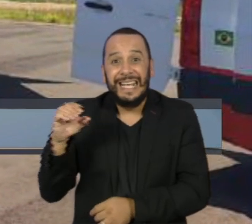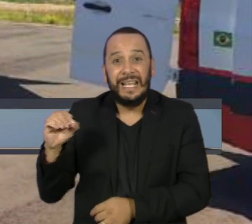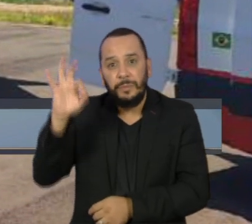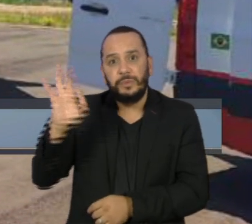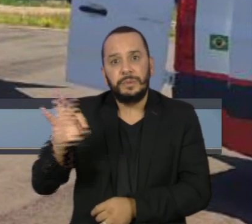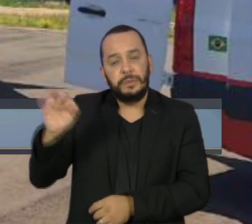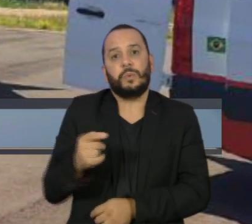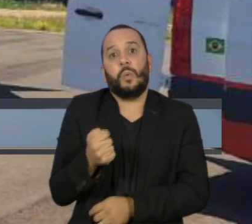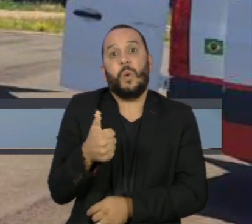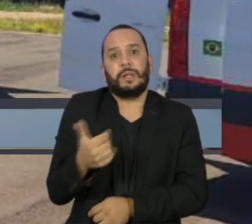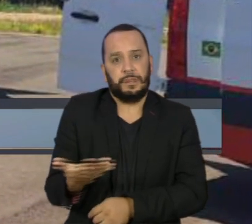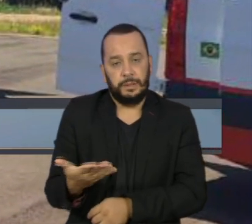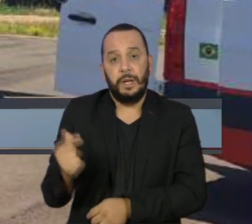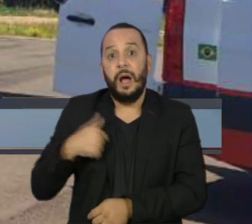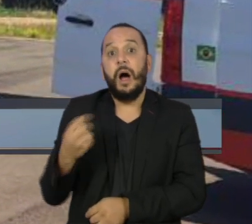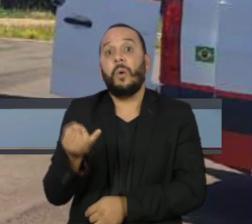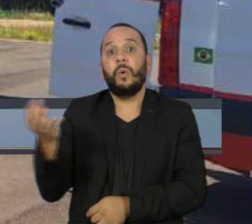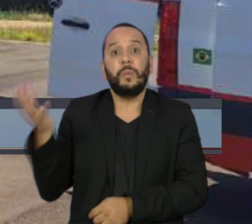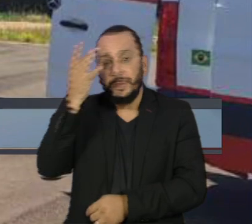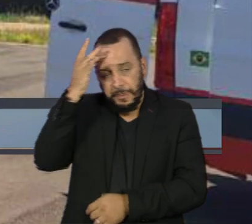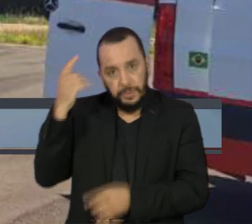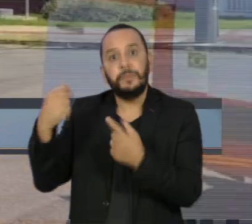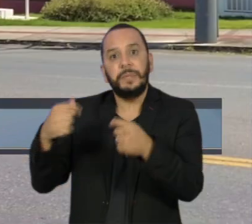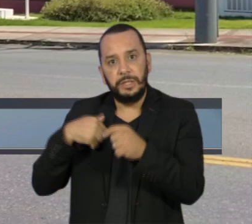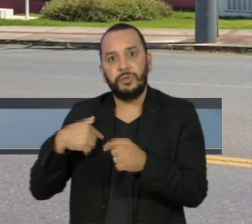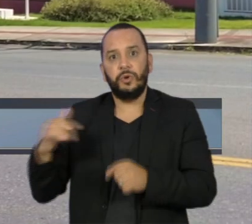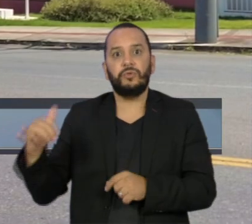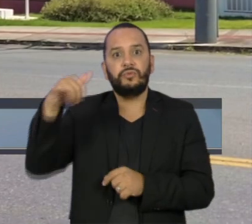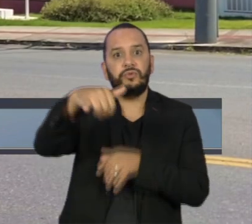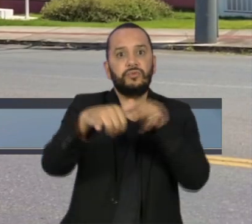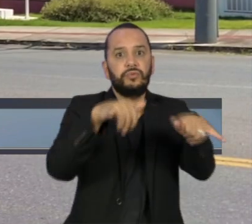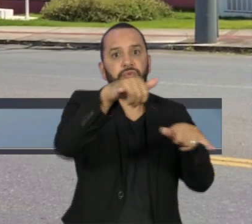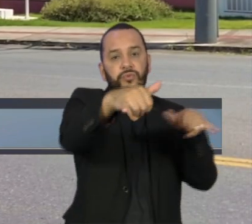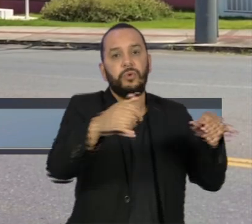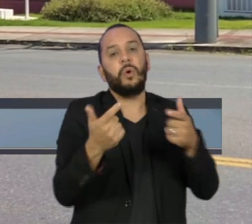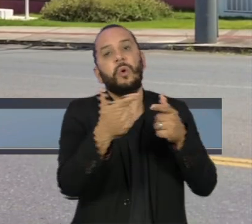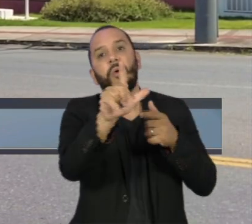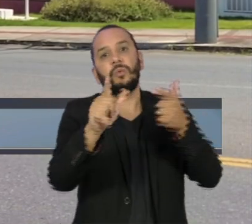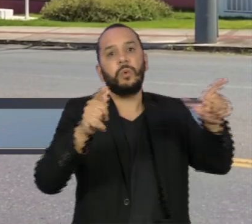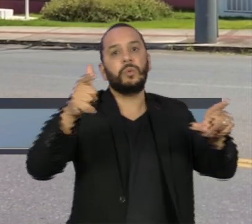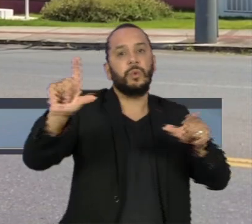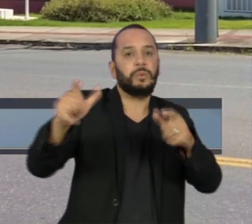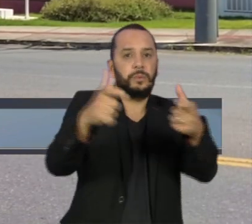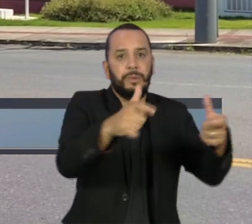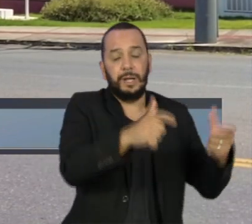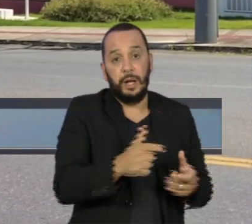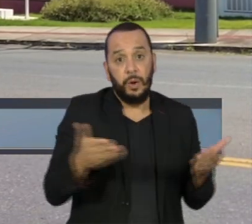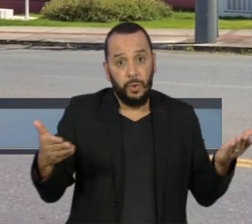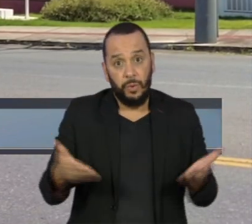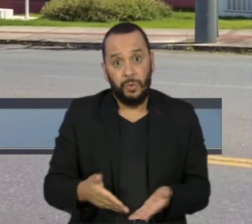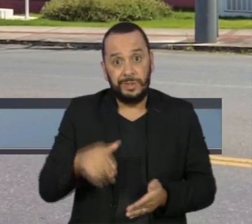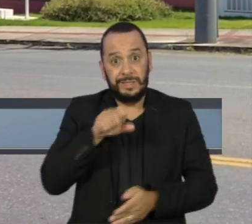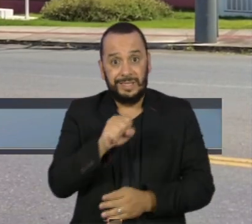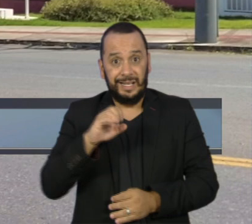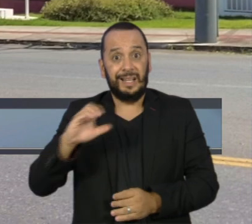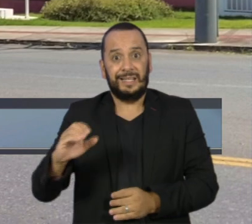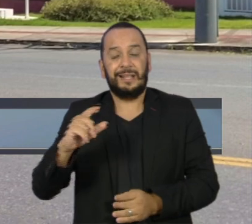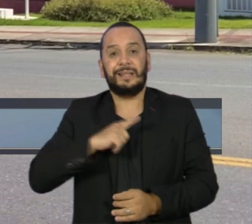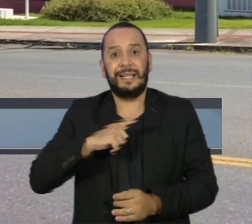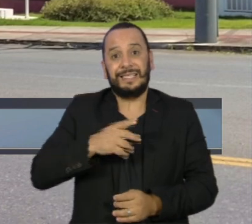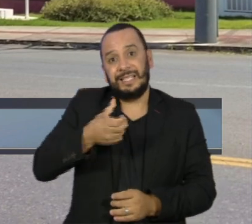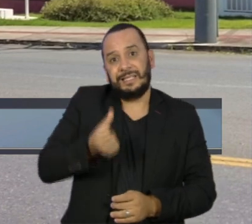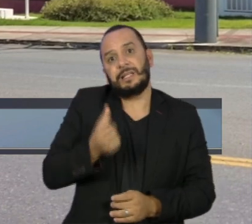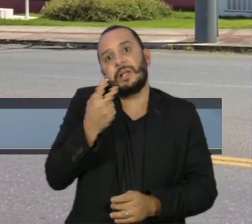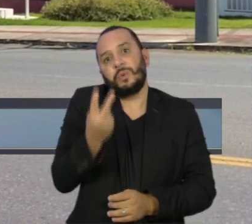de ocupação e alguns pacientes tiveram que ser transferidos atualmente e Santa Catarina tem sessenta e dois por cento de ocupação